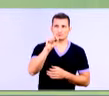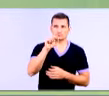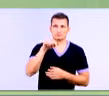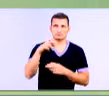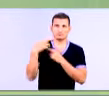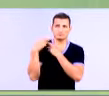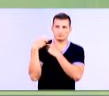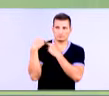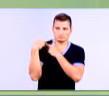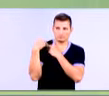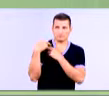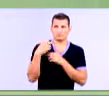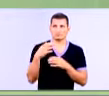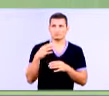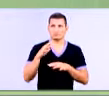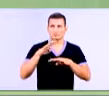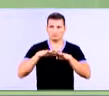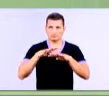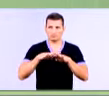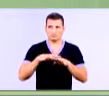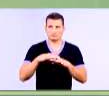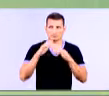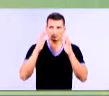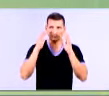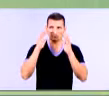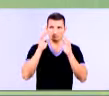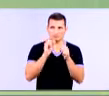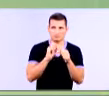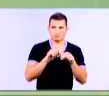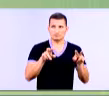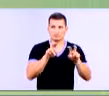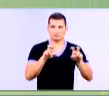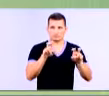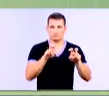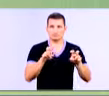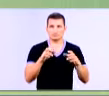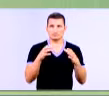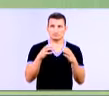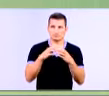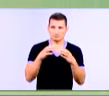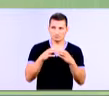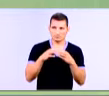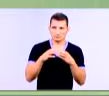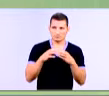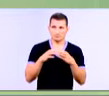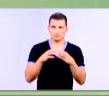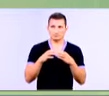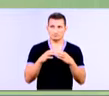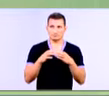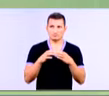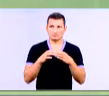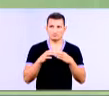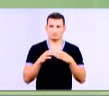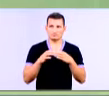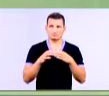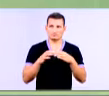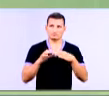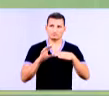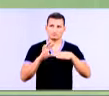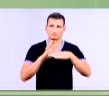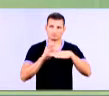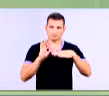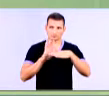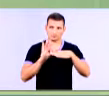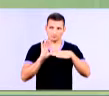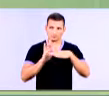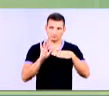pelas operações matemáticas realizadas no computador. O conjunto de símbolos que representam as operações básicas de matemática